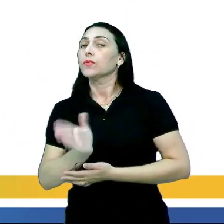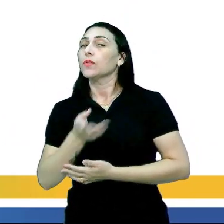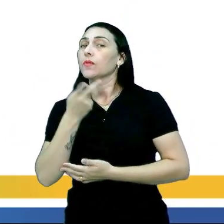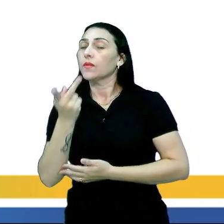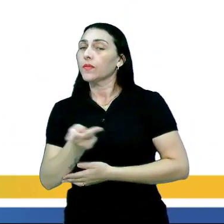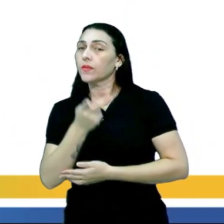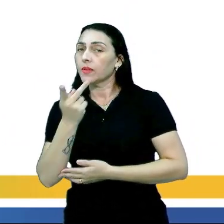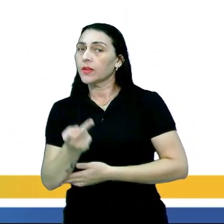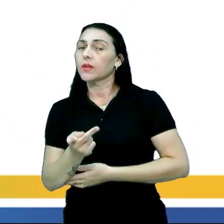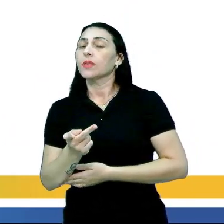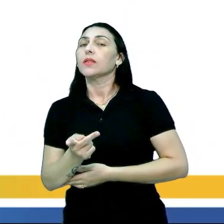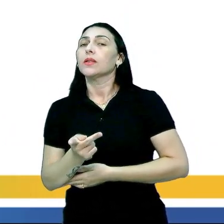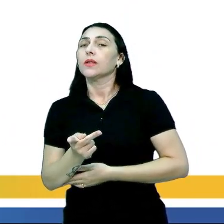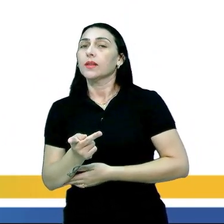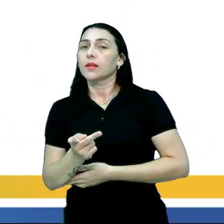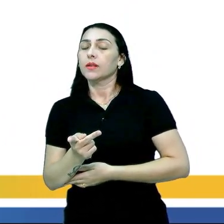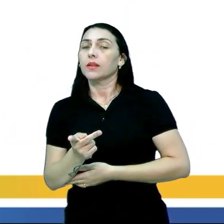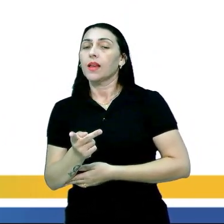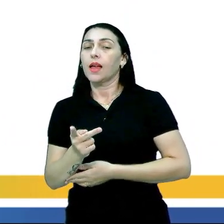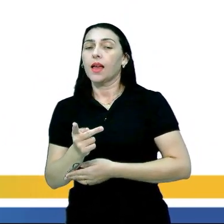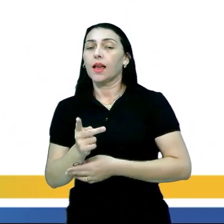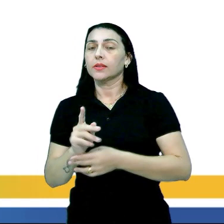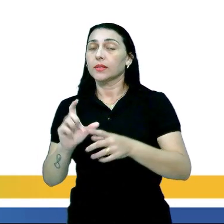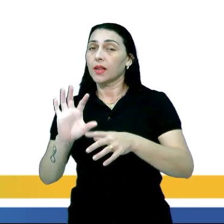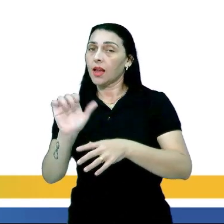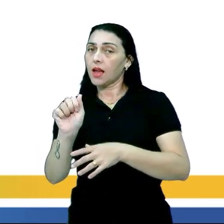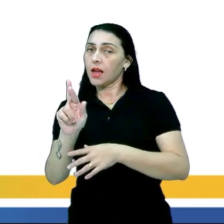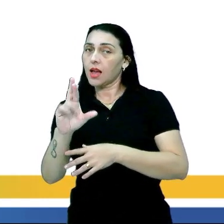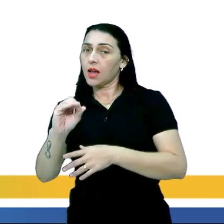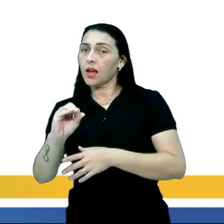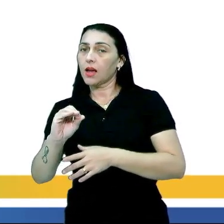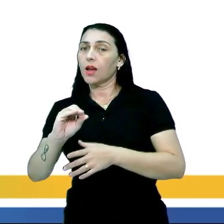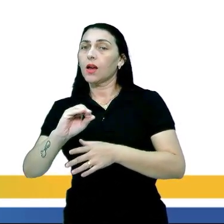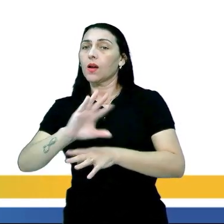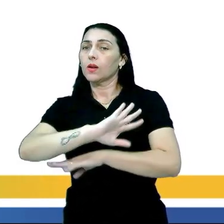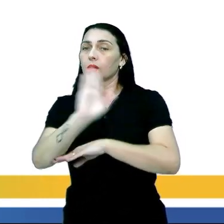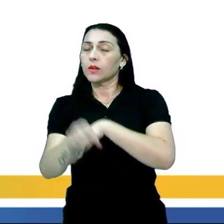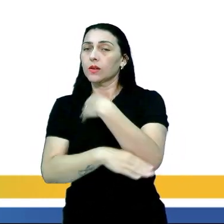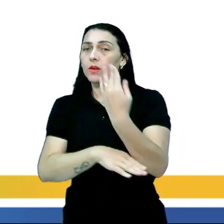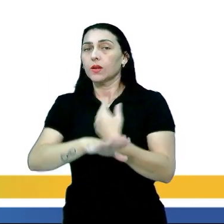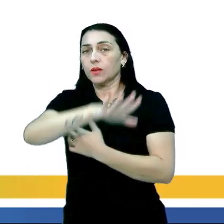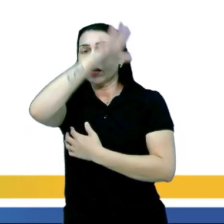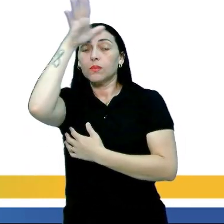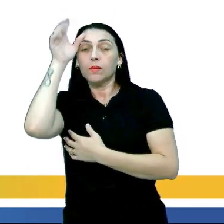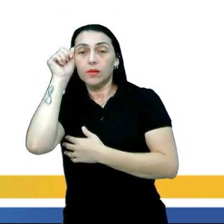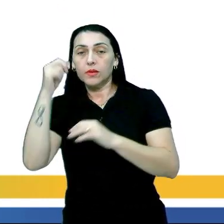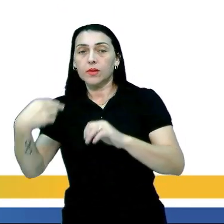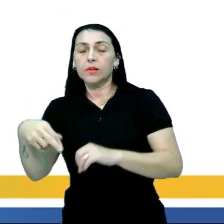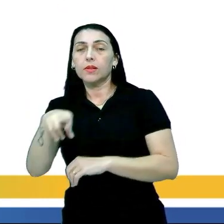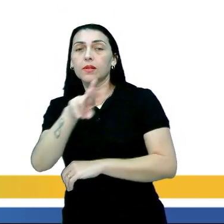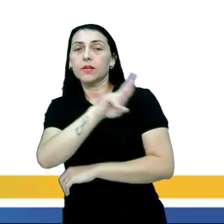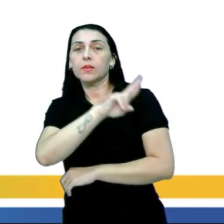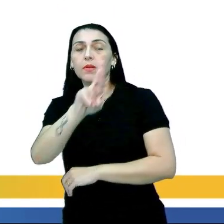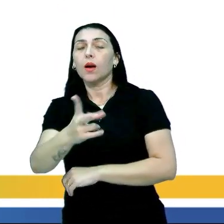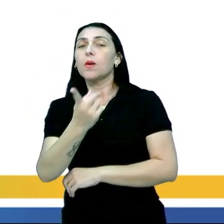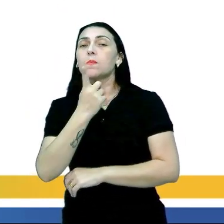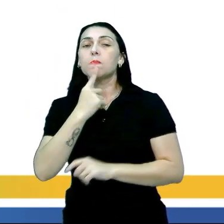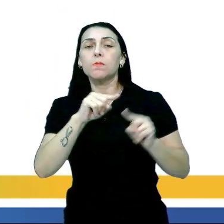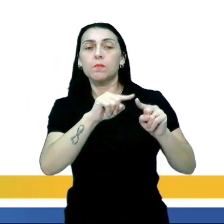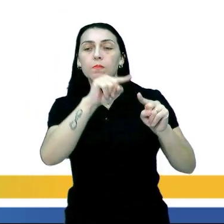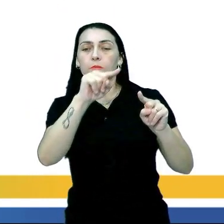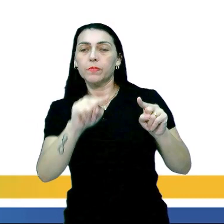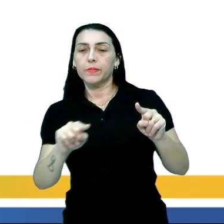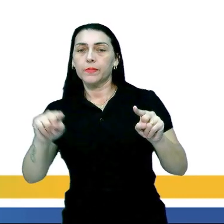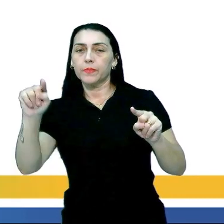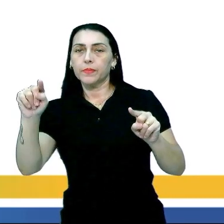ela é chamada de Arco do Desmatamento na Amazônia e ela vem representada aí no mapa por uma faixa vermelha que